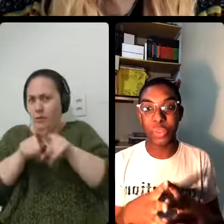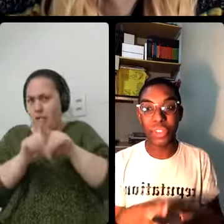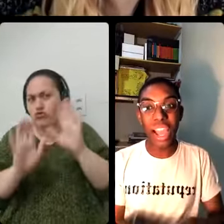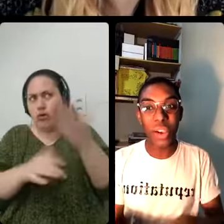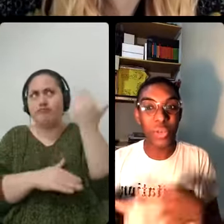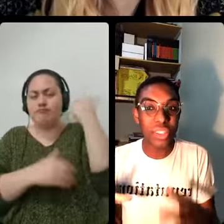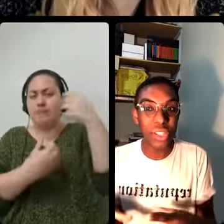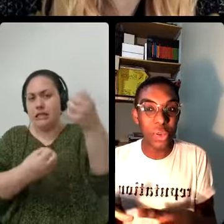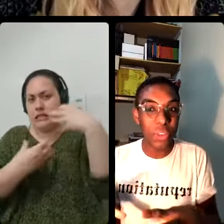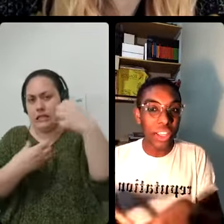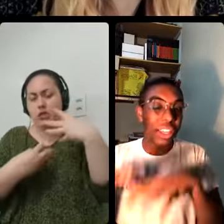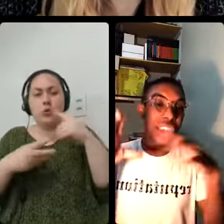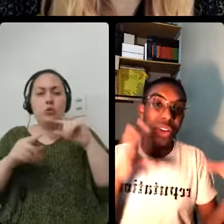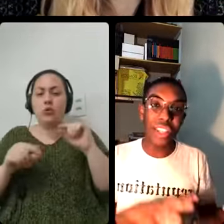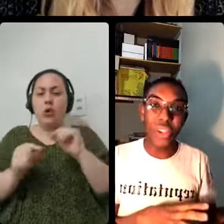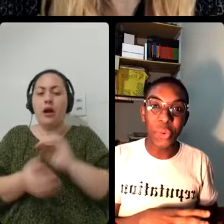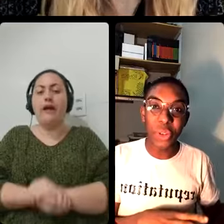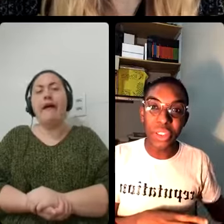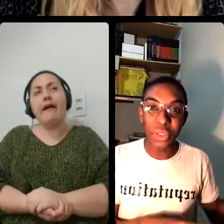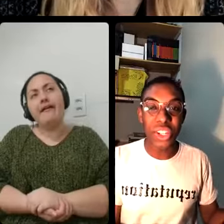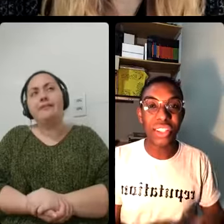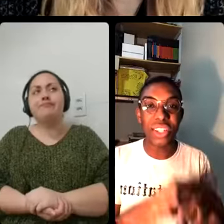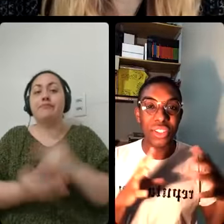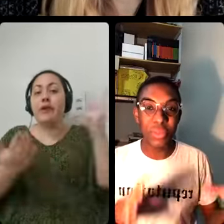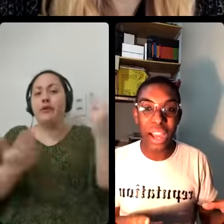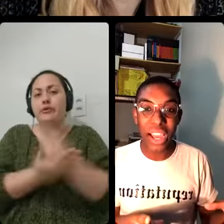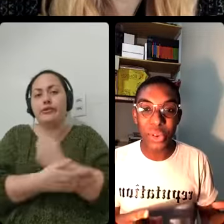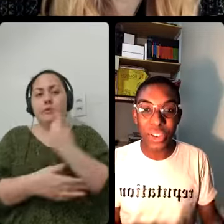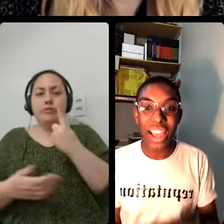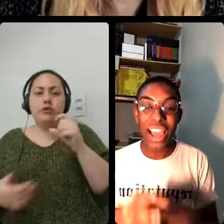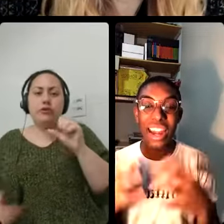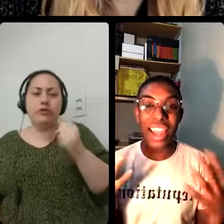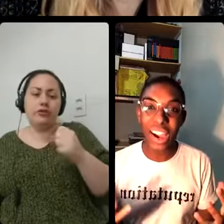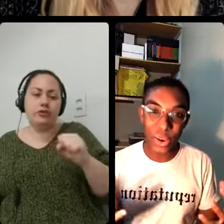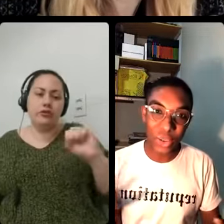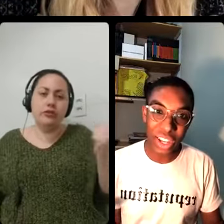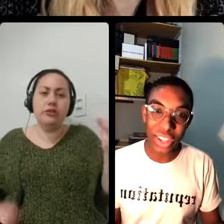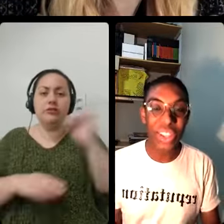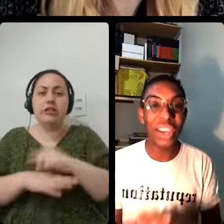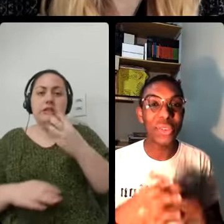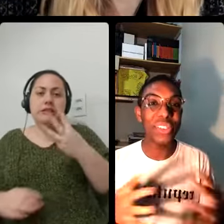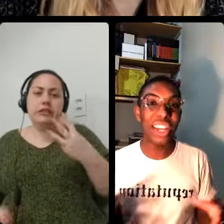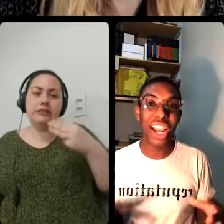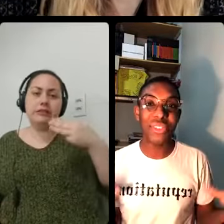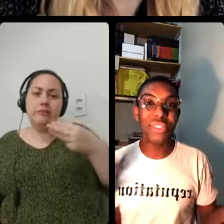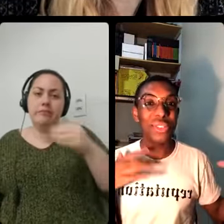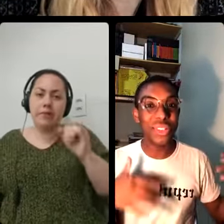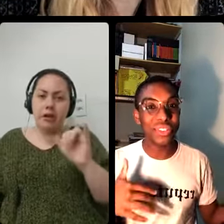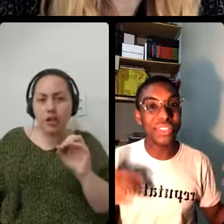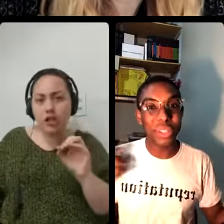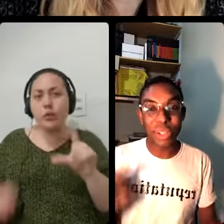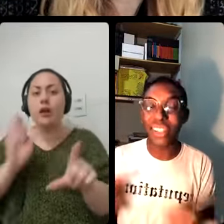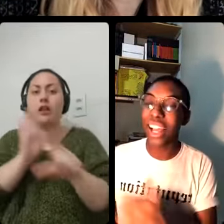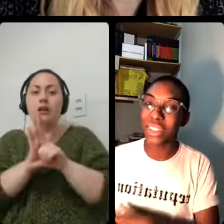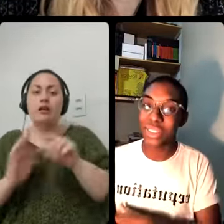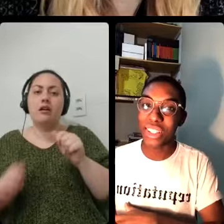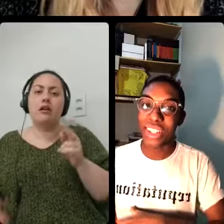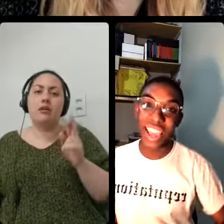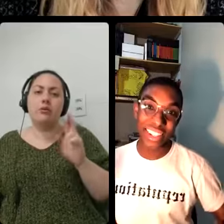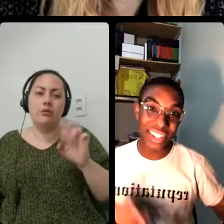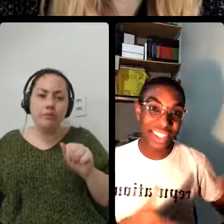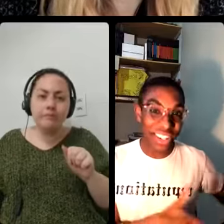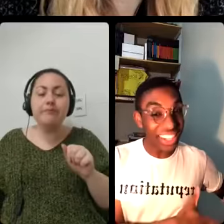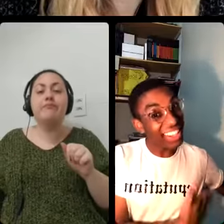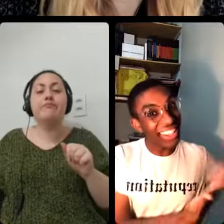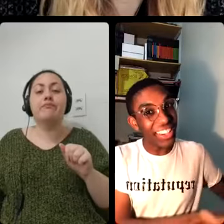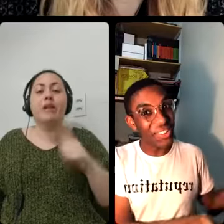do tipo assim, aconteceu em 88, no dia 13 de maio, a Lei Áurea, e aí os escravos foram libertados.